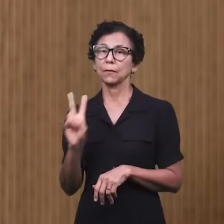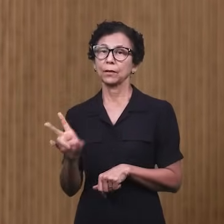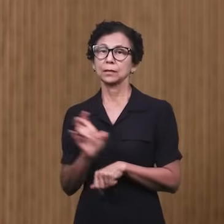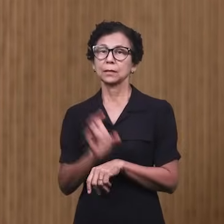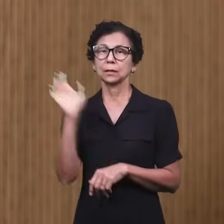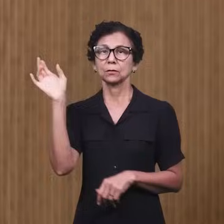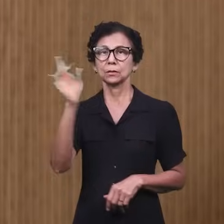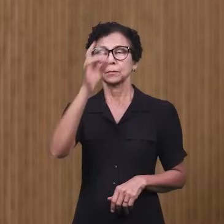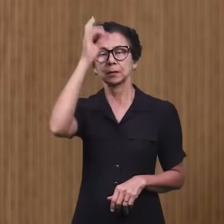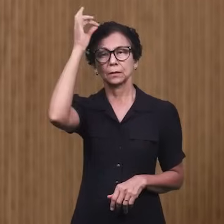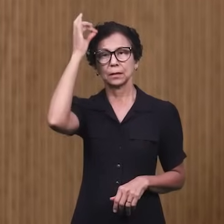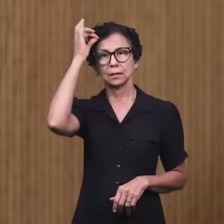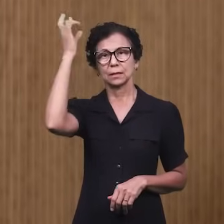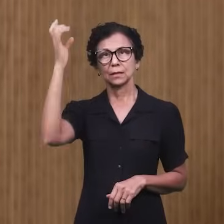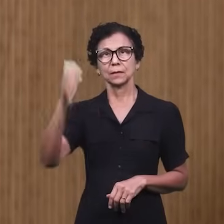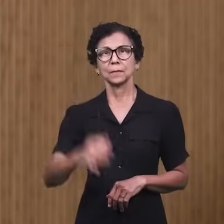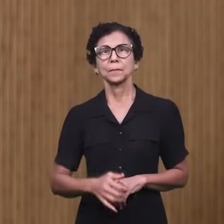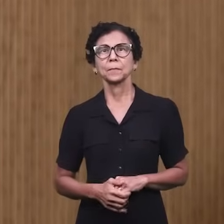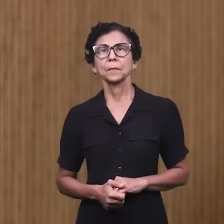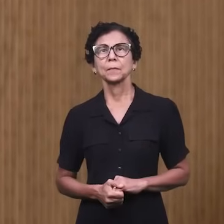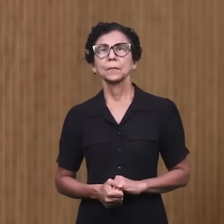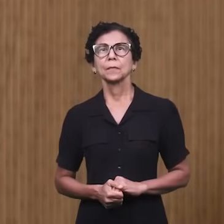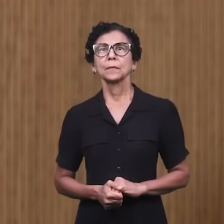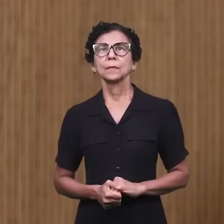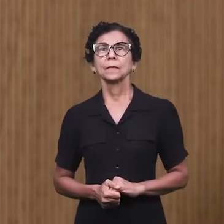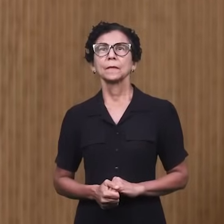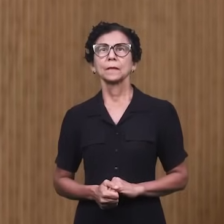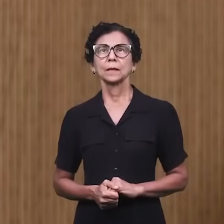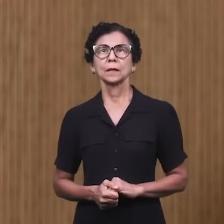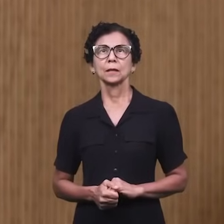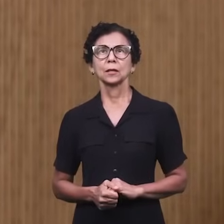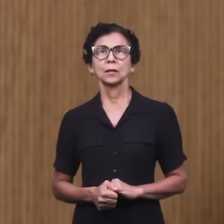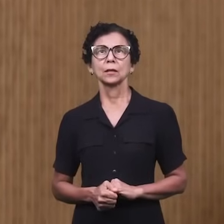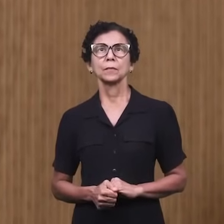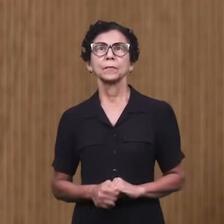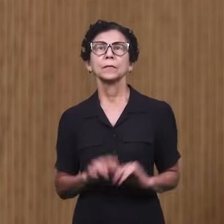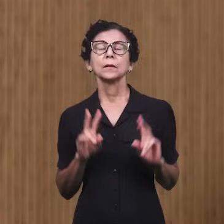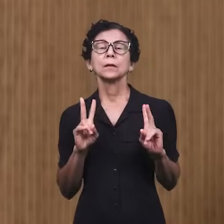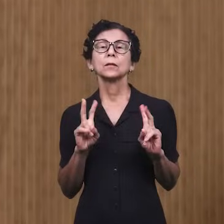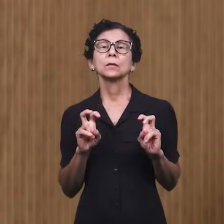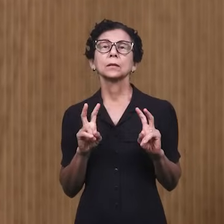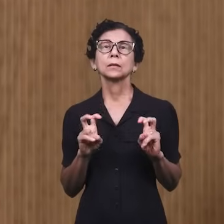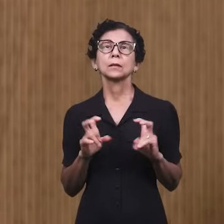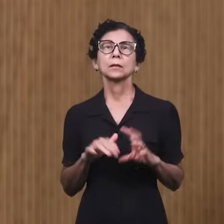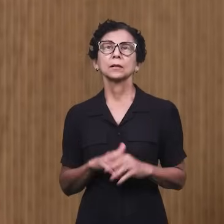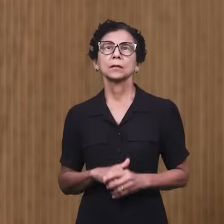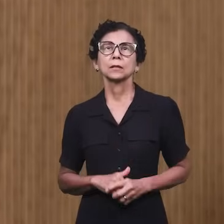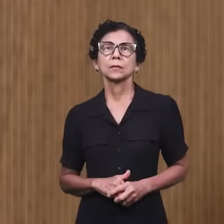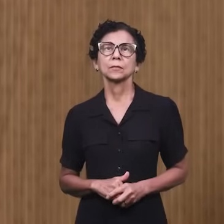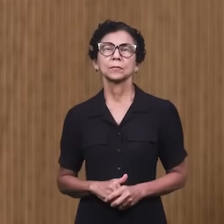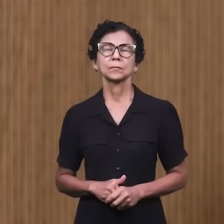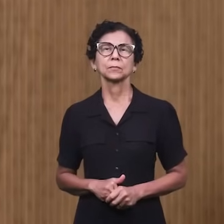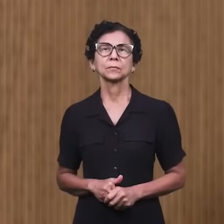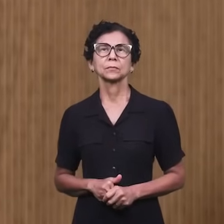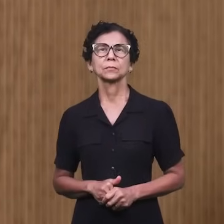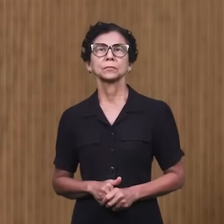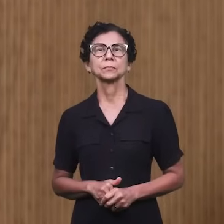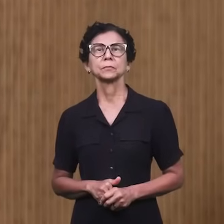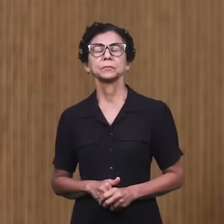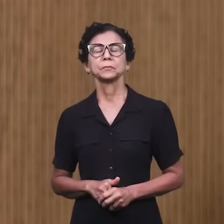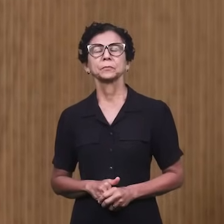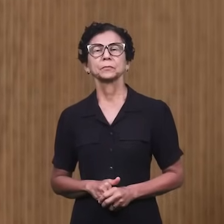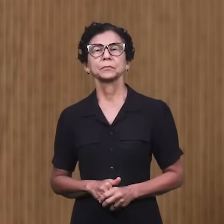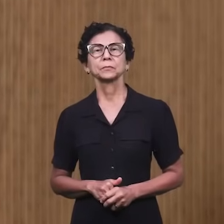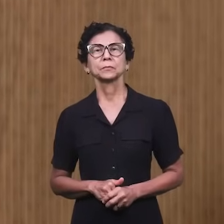eh vão falar o nome deles tá o pastor e para apresentar o tema aqui de hoje o tema é leitura da